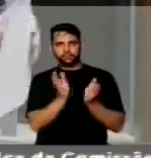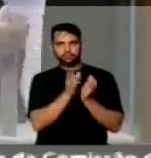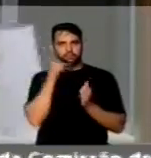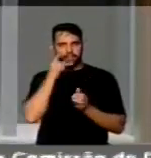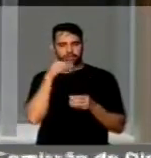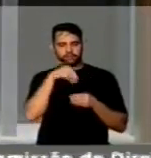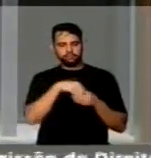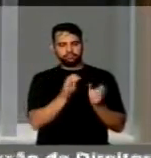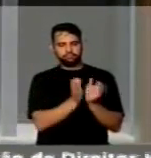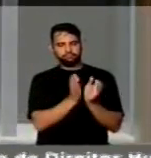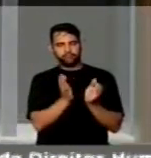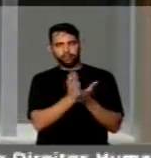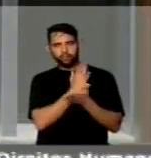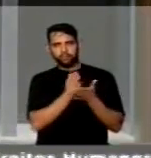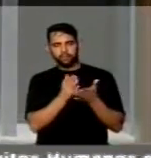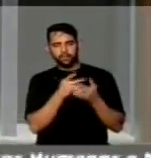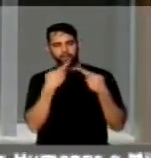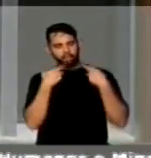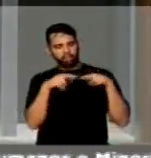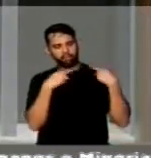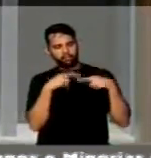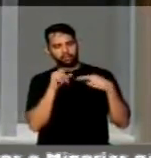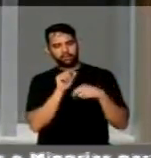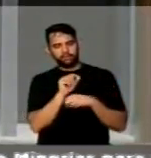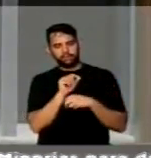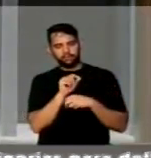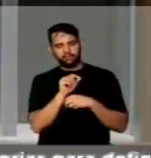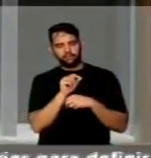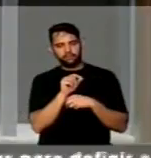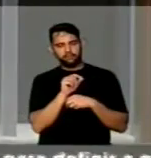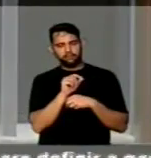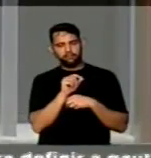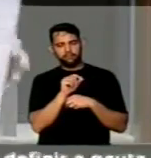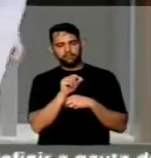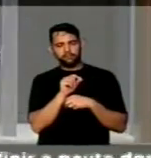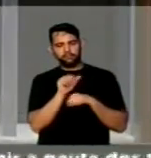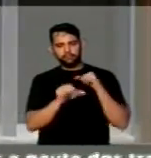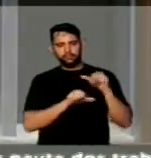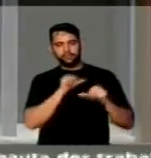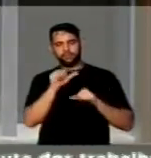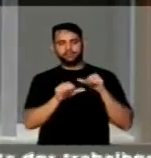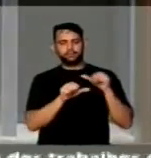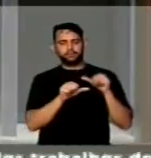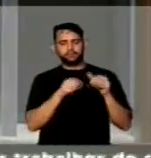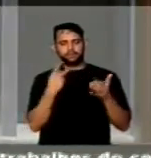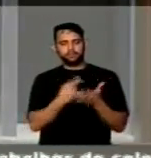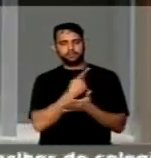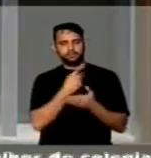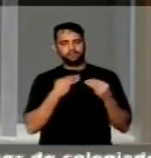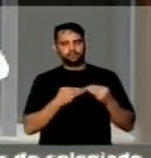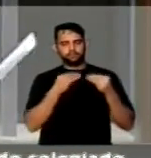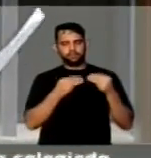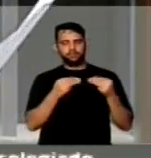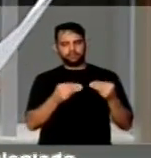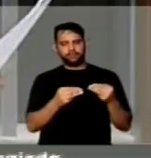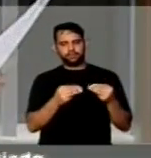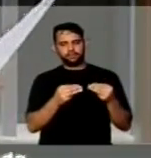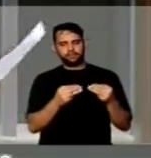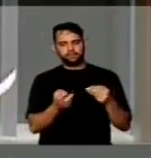dos puxadinhos, reclamando da mudança que houve com o Ministério